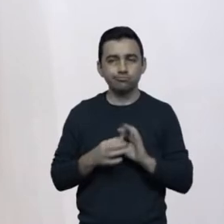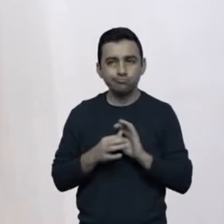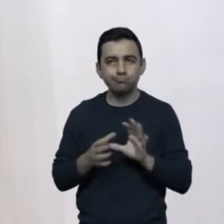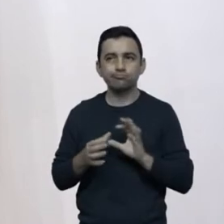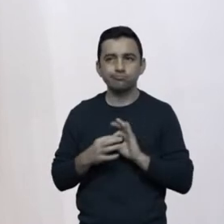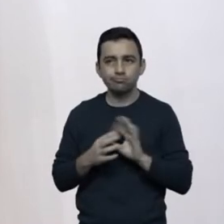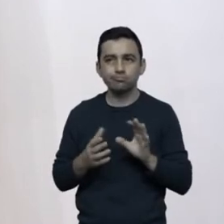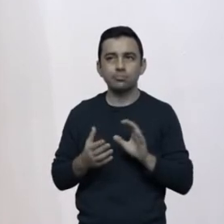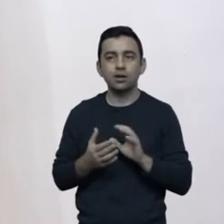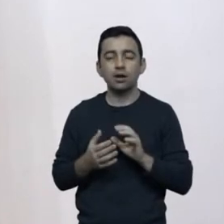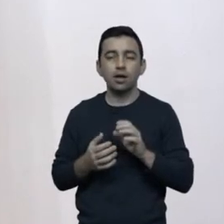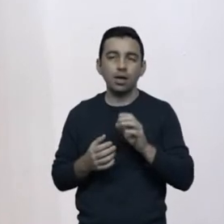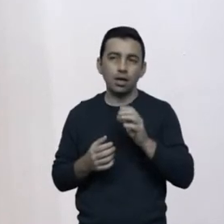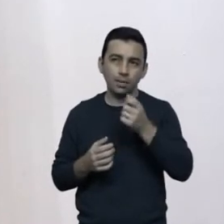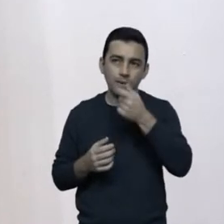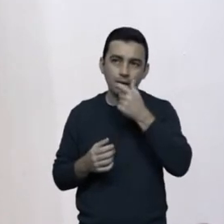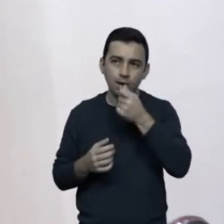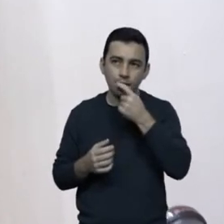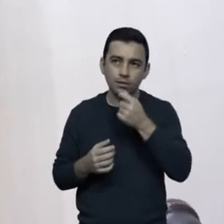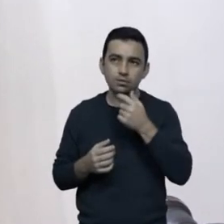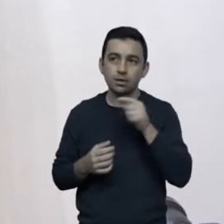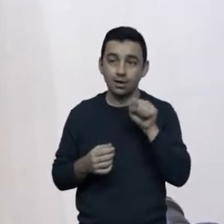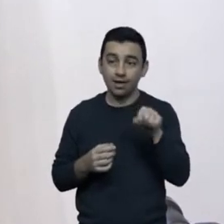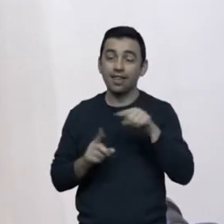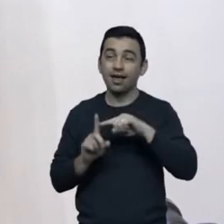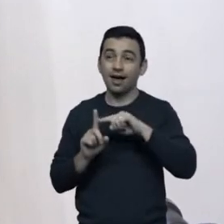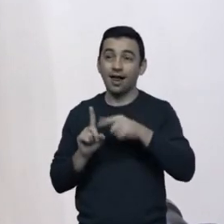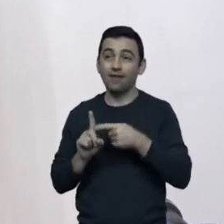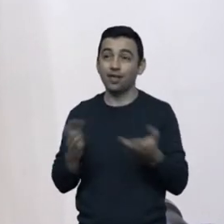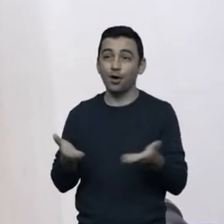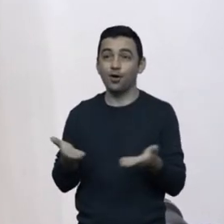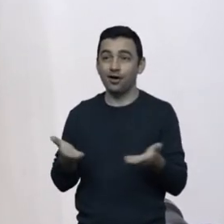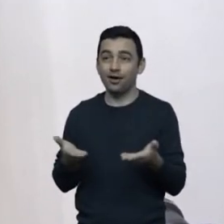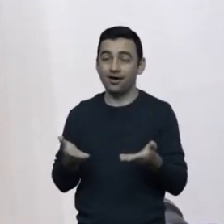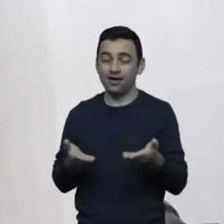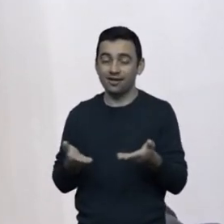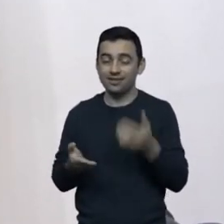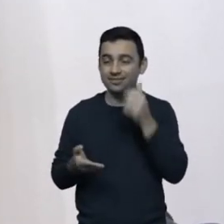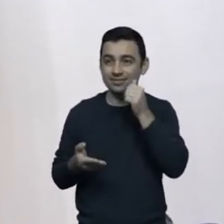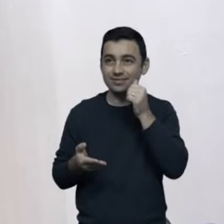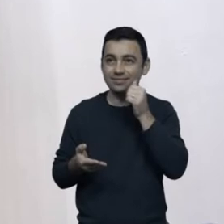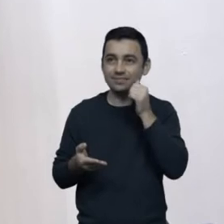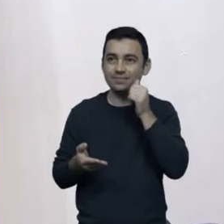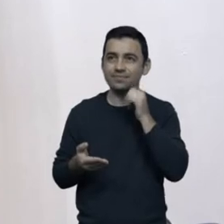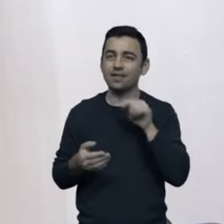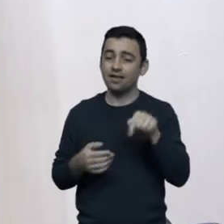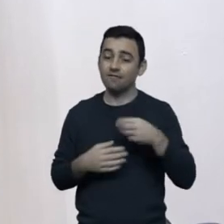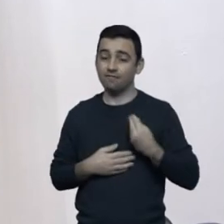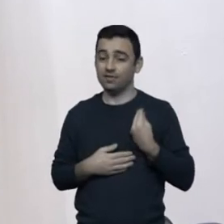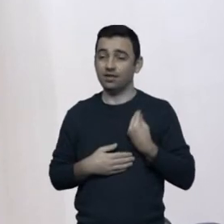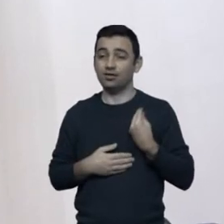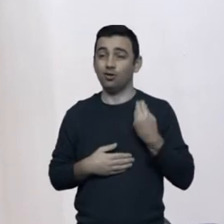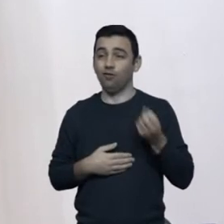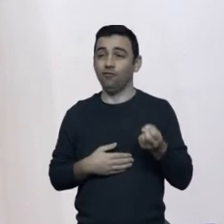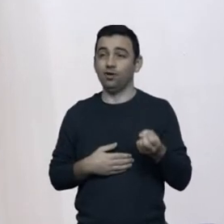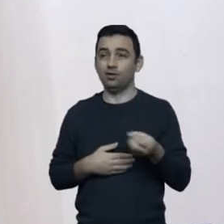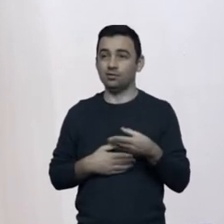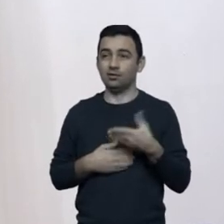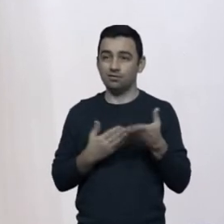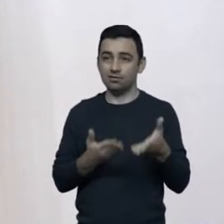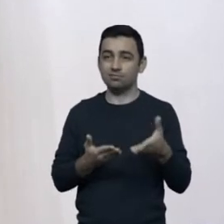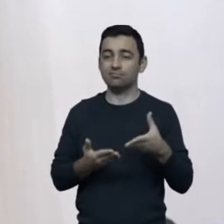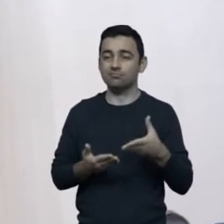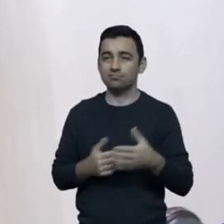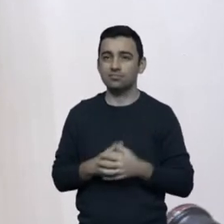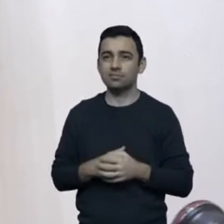a medicação, ela está hoje gestante, né? Então é uma vida nova que ela tem agora, né?